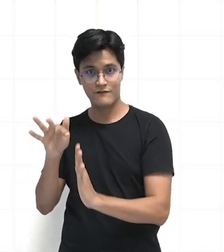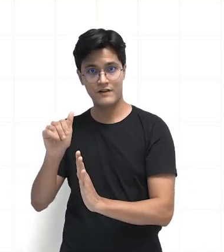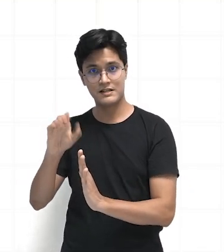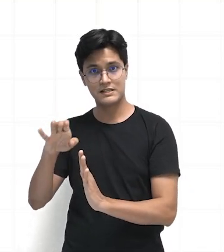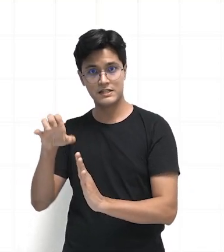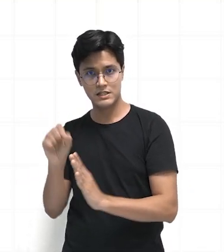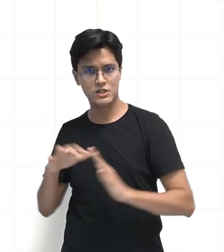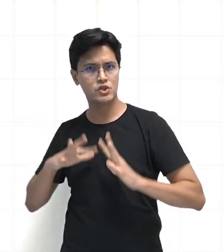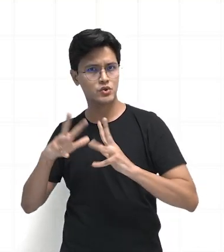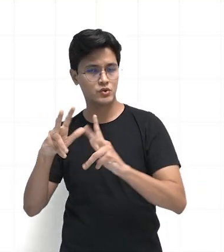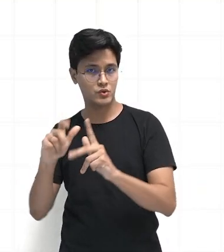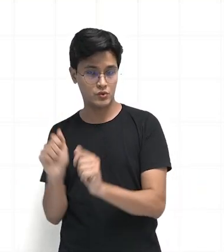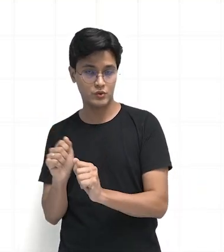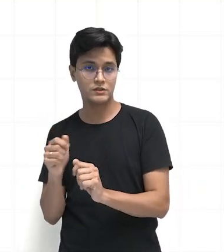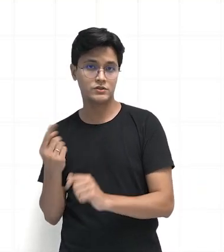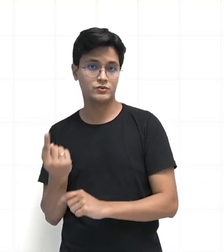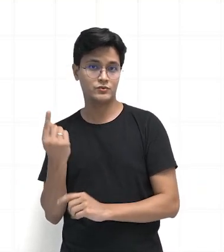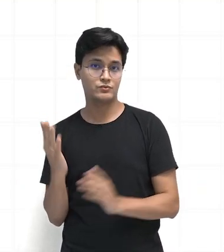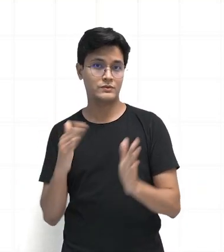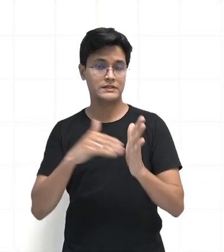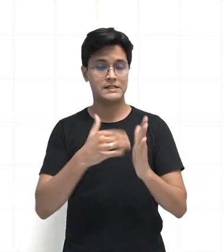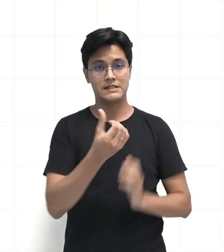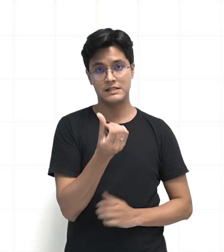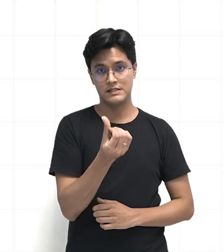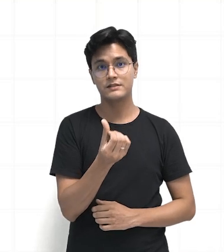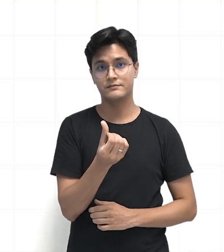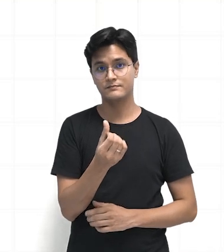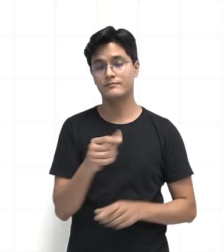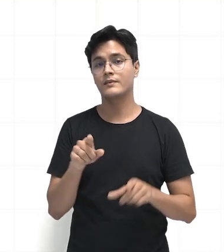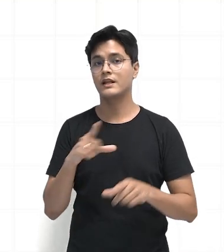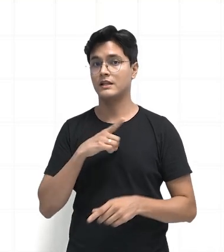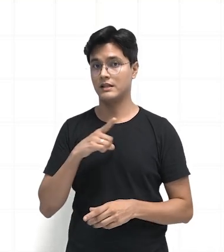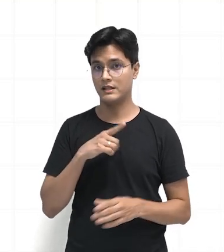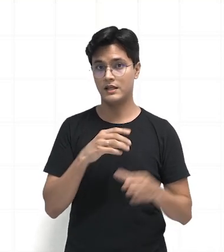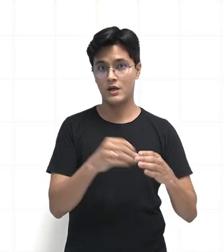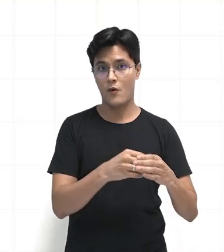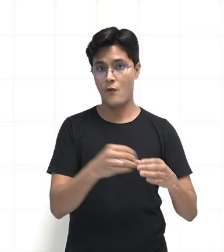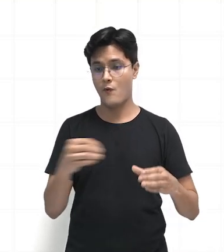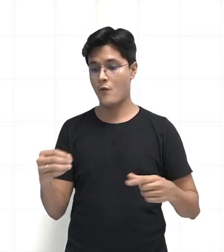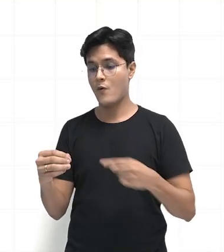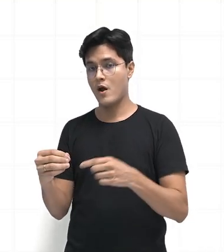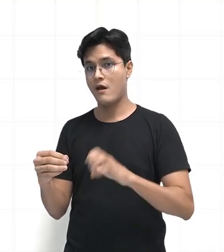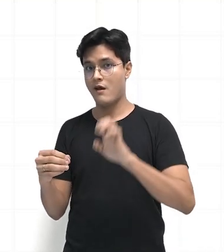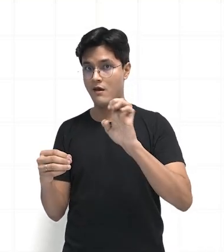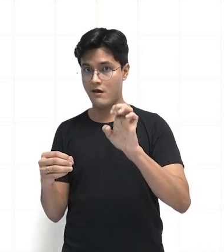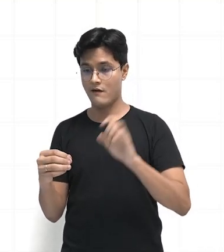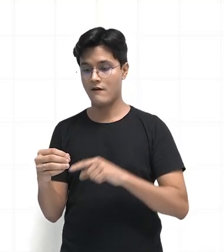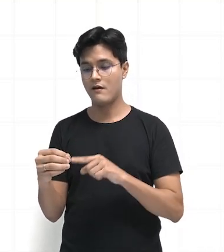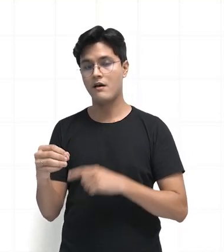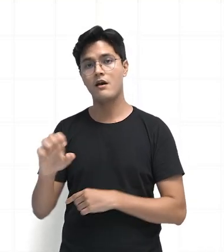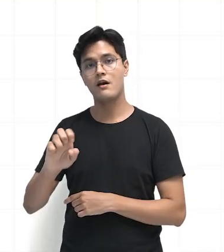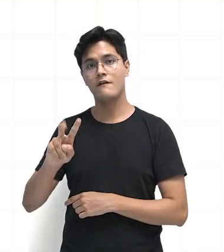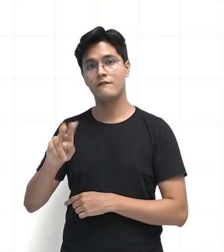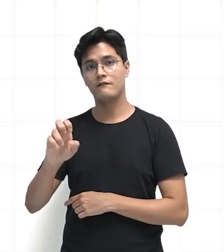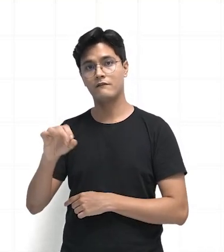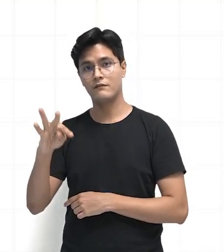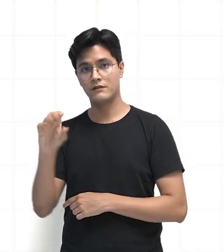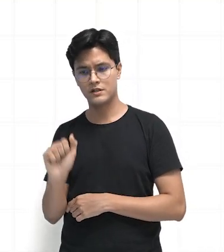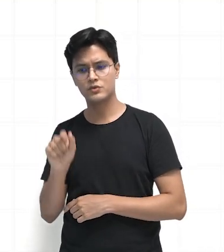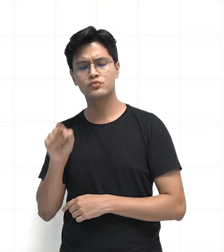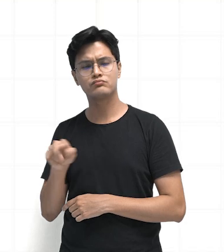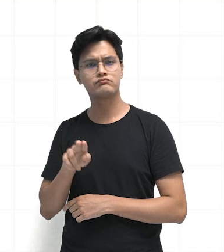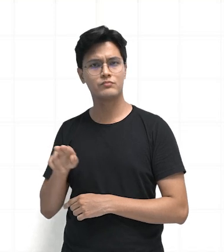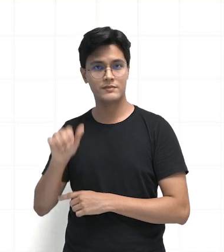temos aqui um exemplo de evento, nós vamos chamar de evento A, que é a chance de ocorrer um resultado